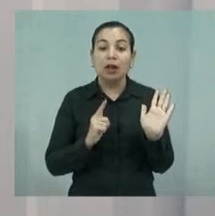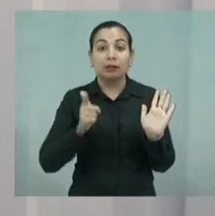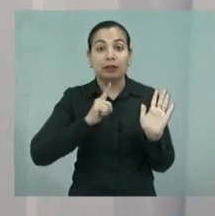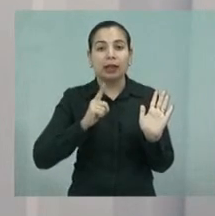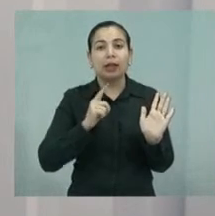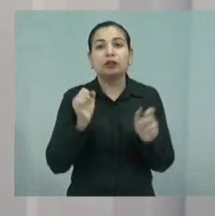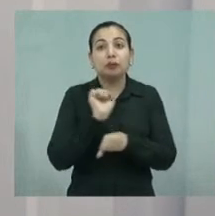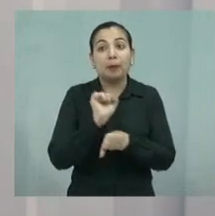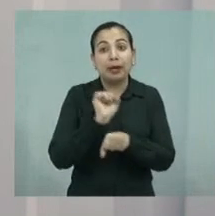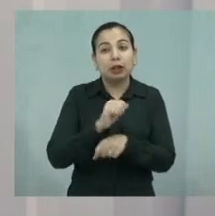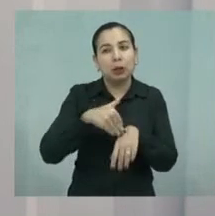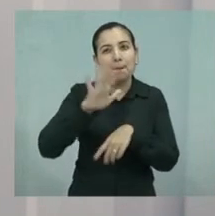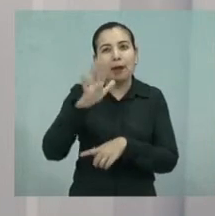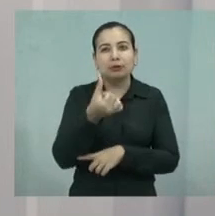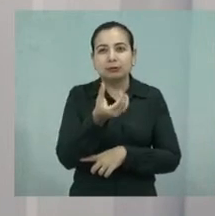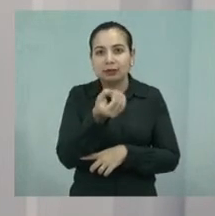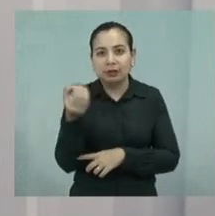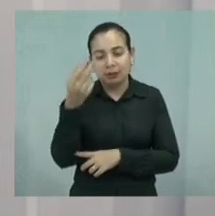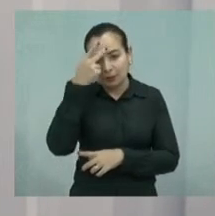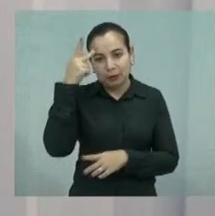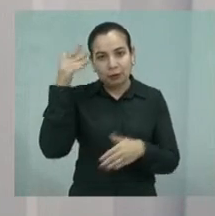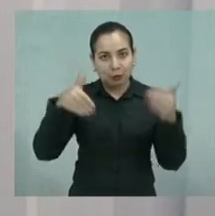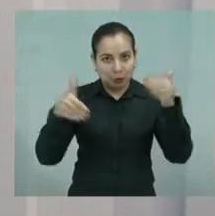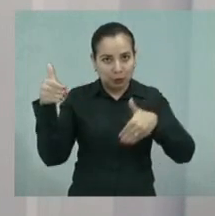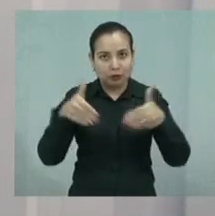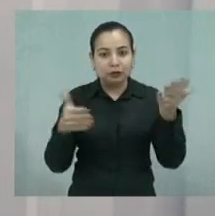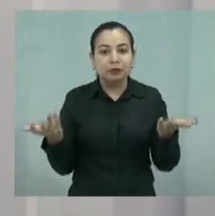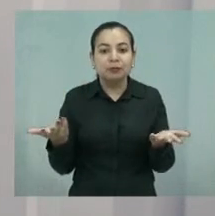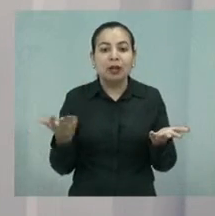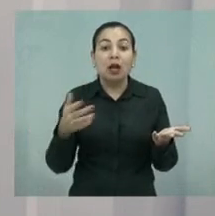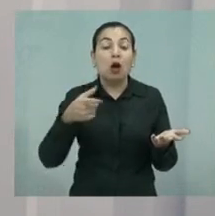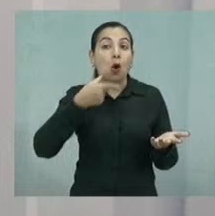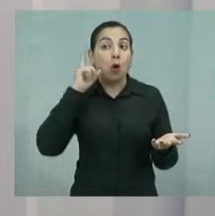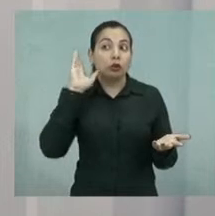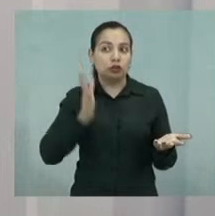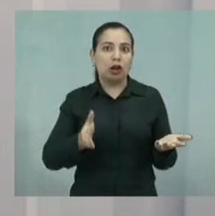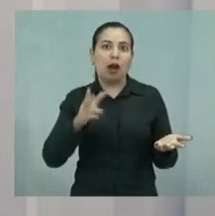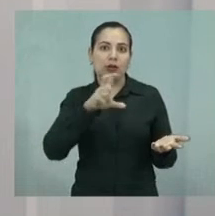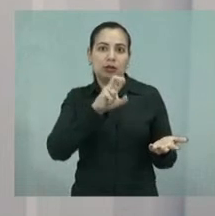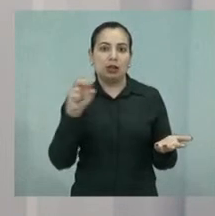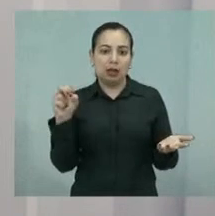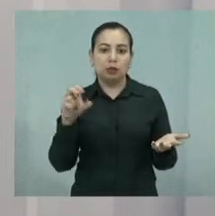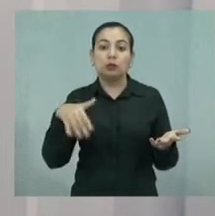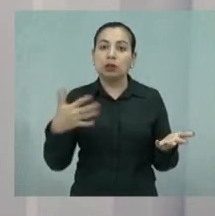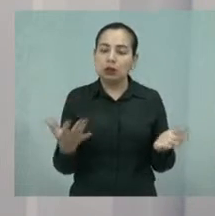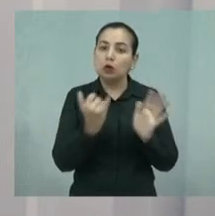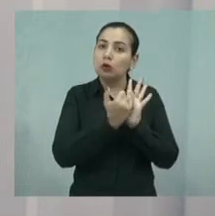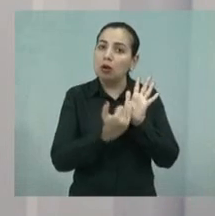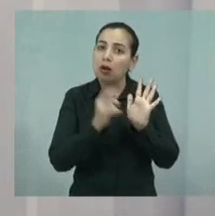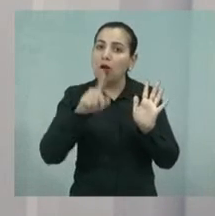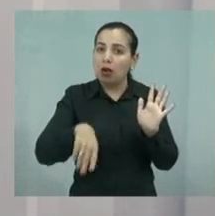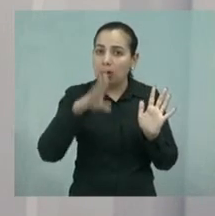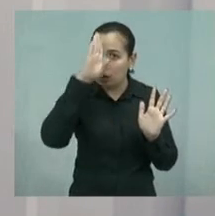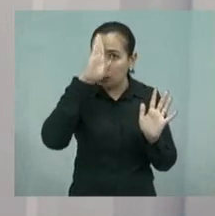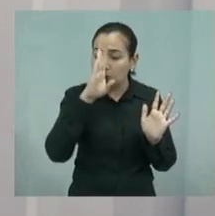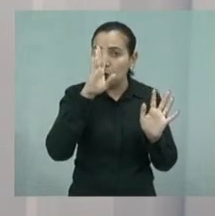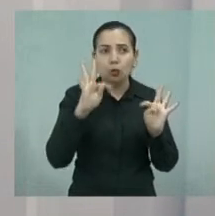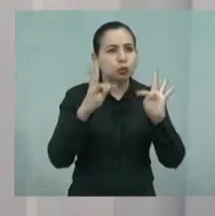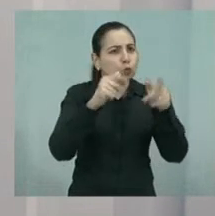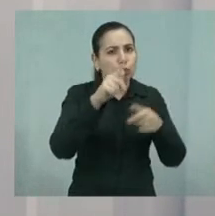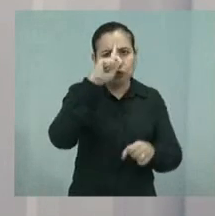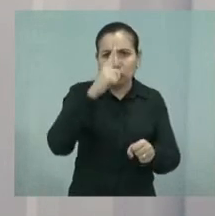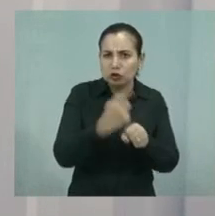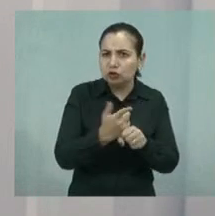mais de 600 participantes e ainda ontem já tínhamos aproximadamente 500, então as inscrições são gratuitas. Todos os